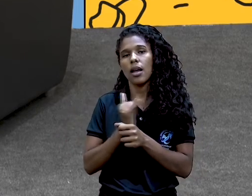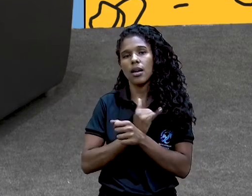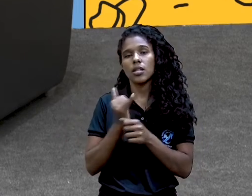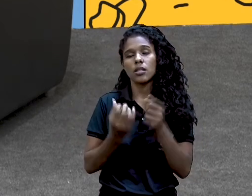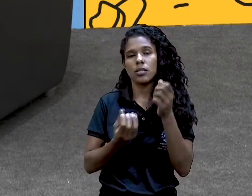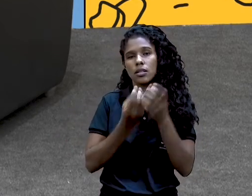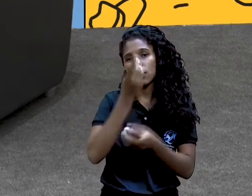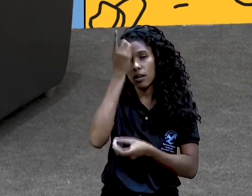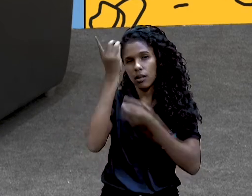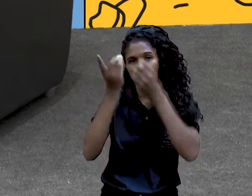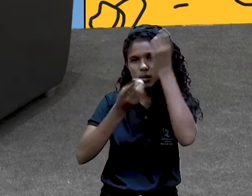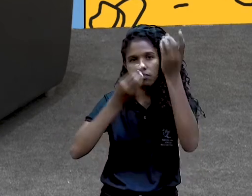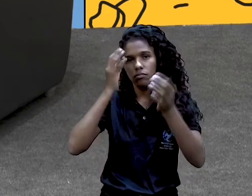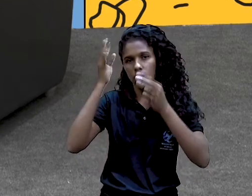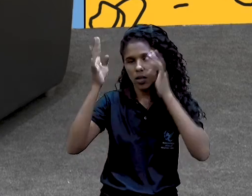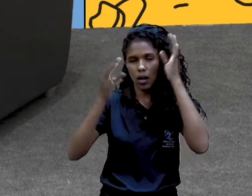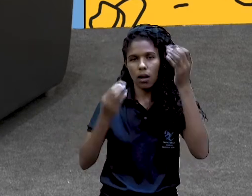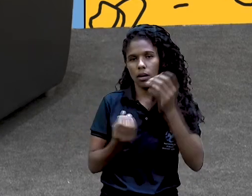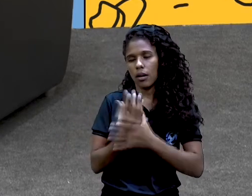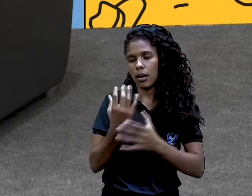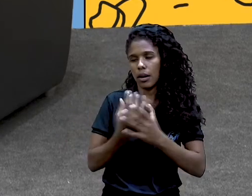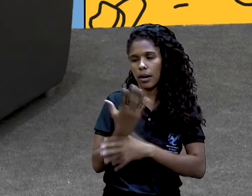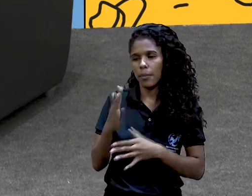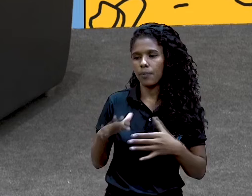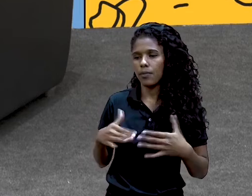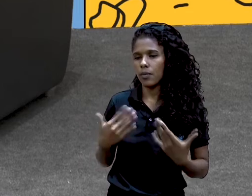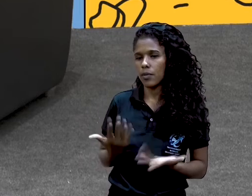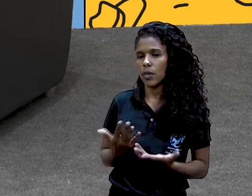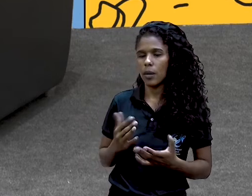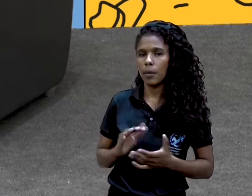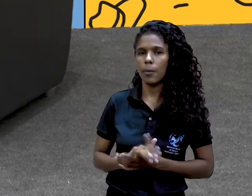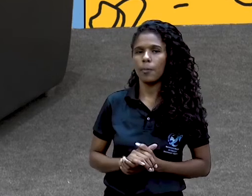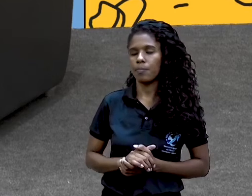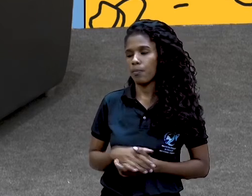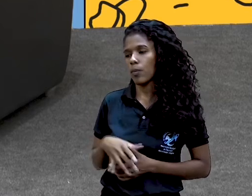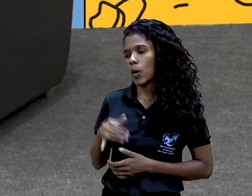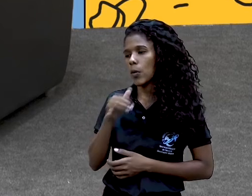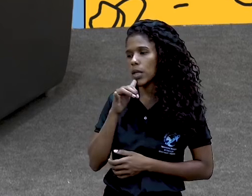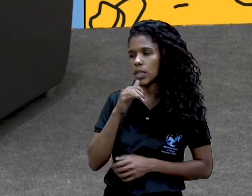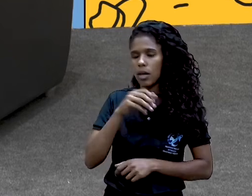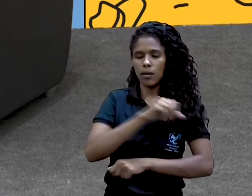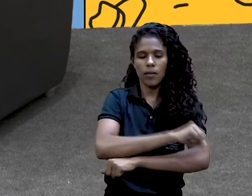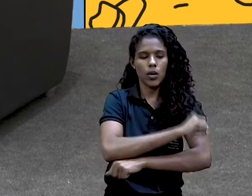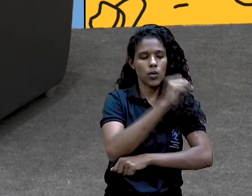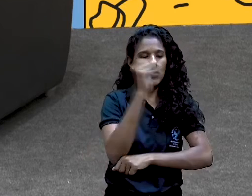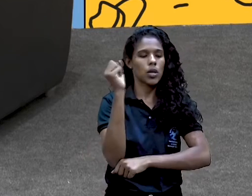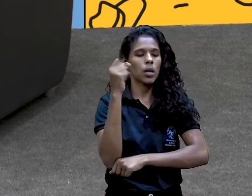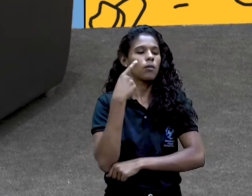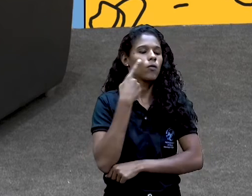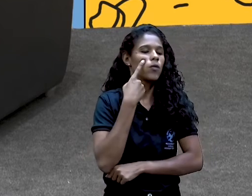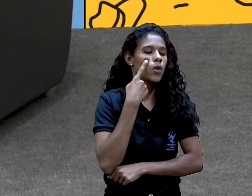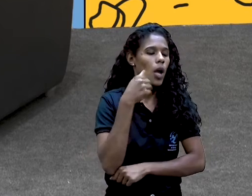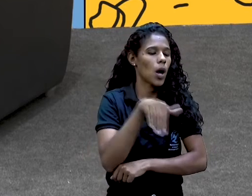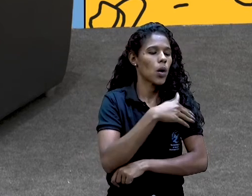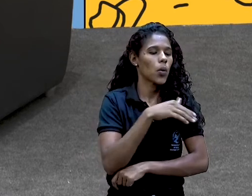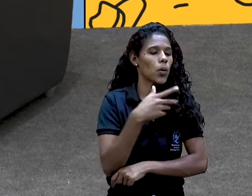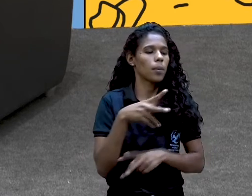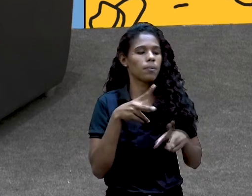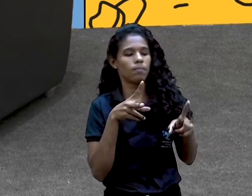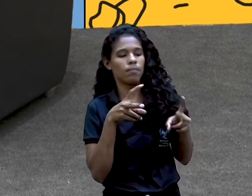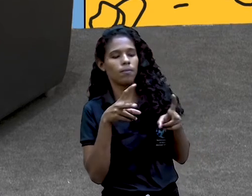caixa, olhar para uma janela e falar assim, o que eu posso fazer diferente? Como é que eu posso propor uma coisa? Então,